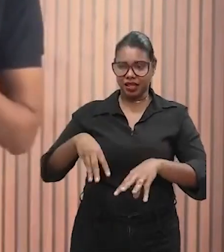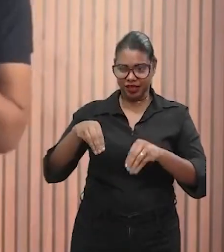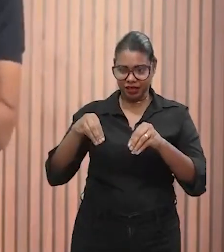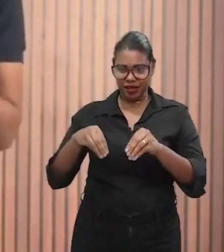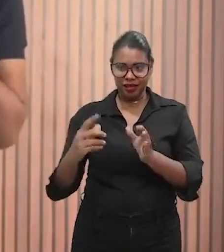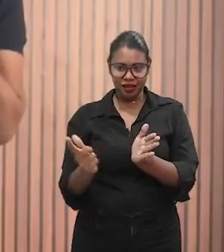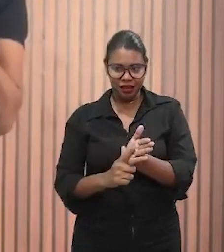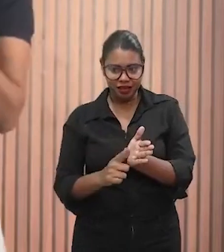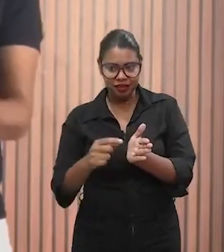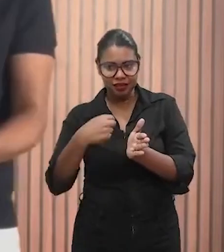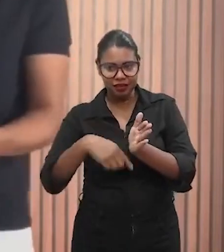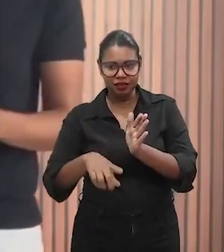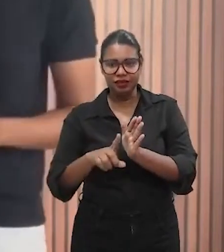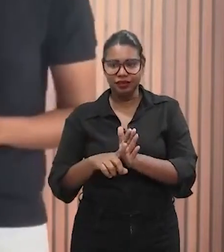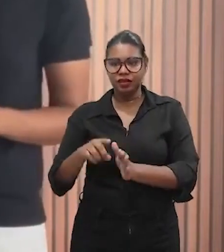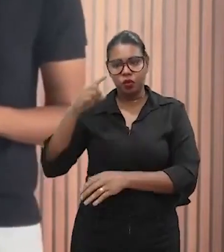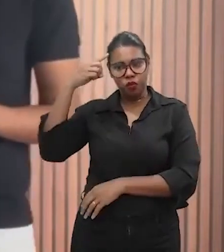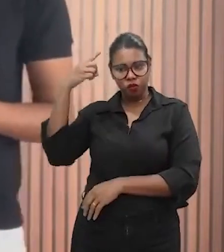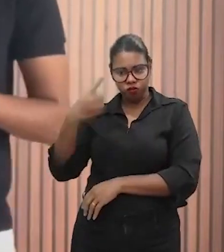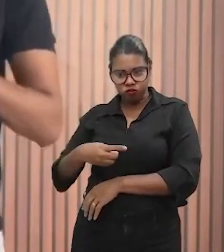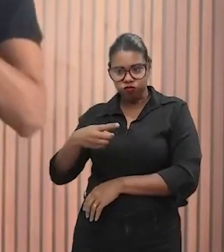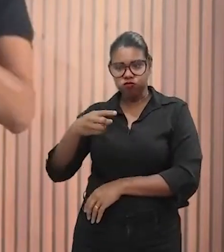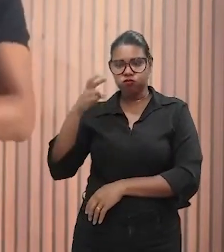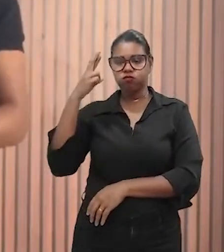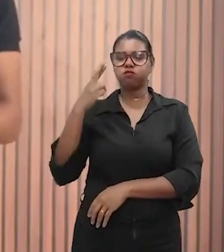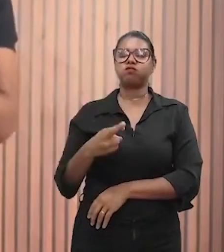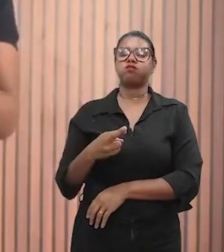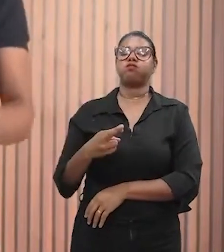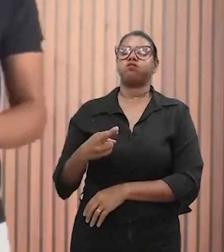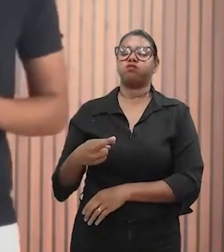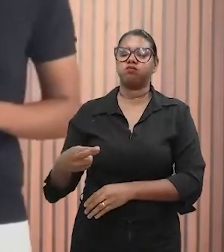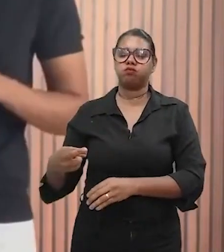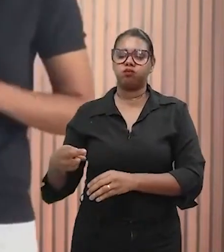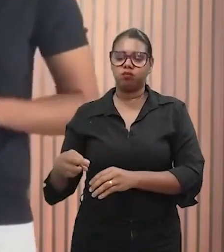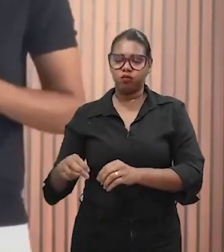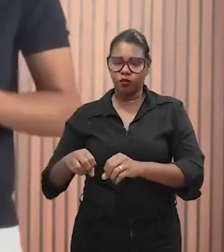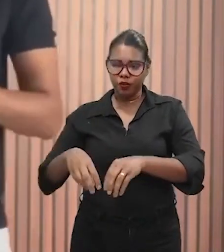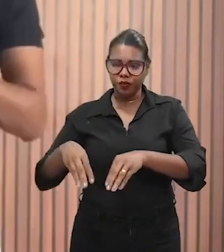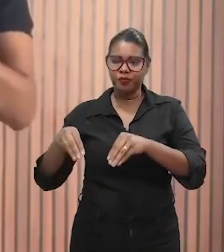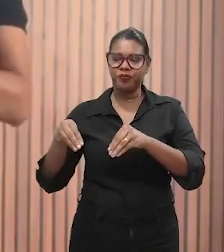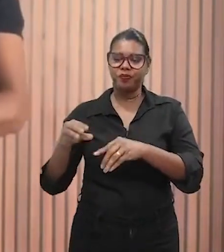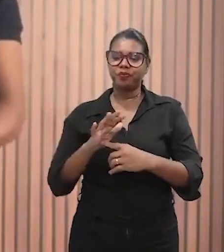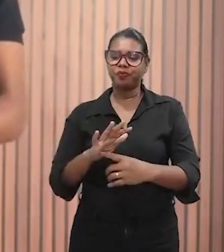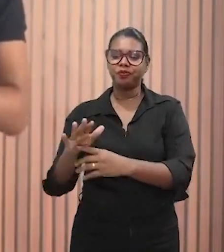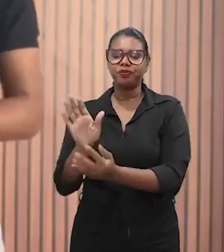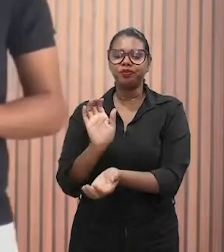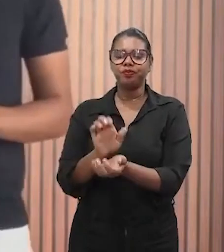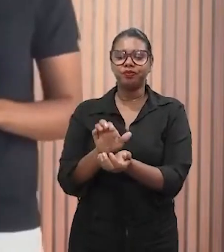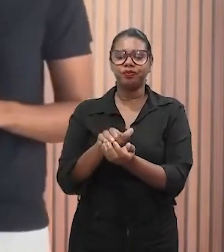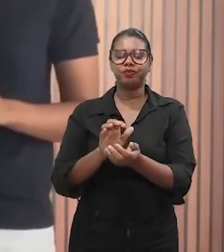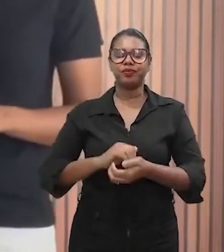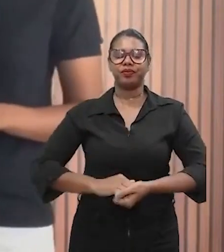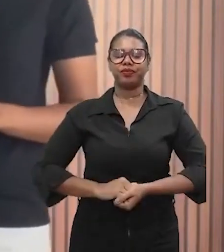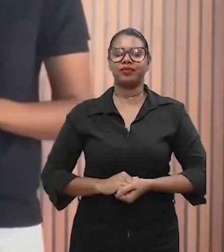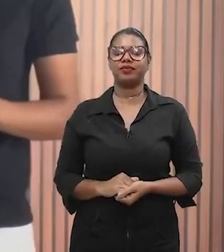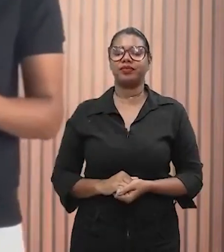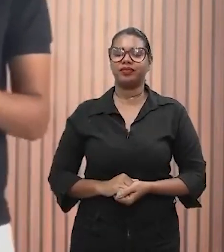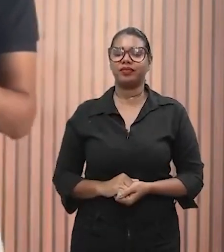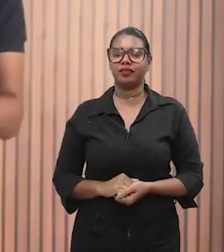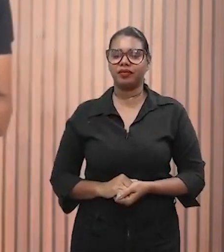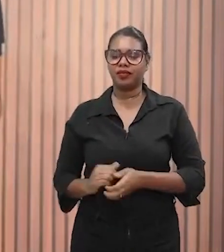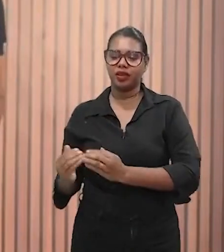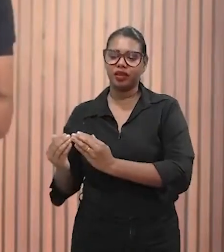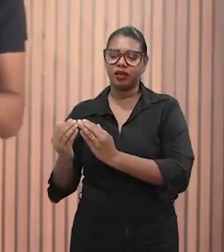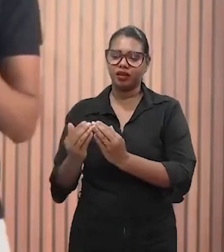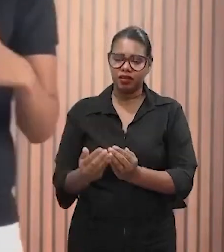seja, já empossado como dono da capitania que viria a ser chamada de Pernambuco, né? Ele desembarca aqui